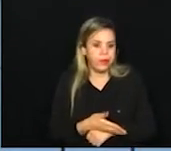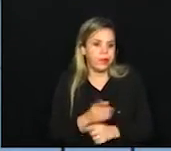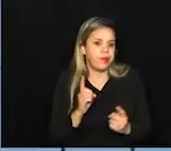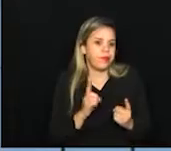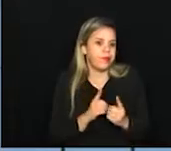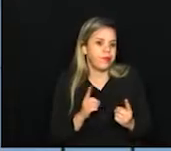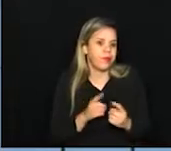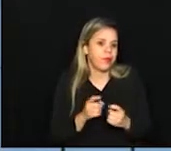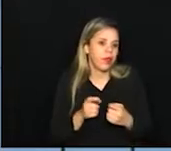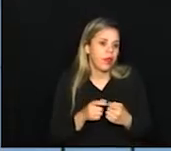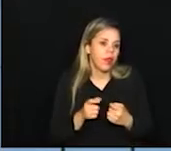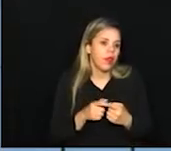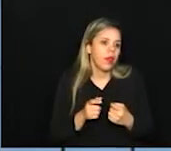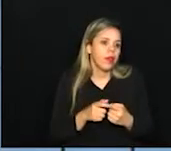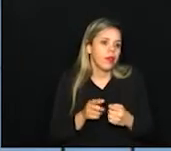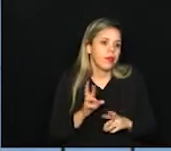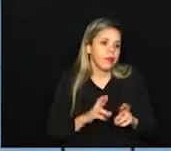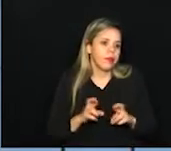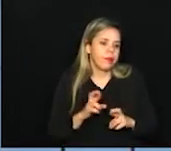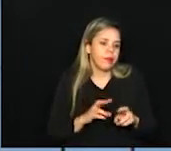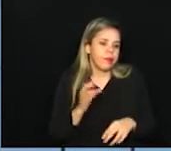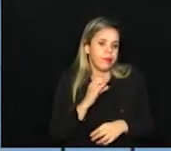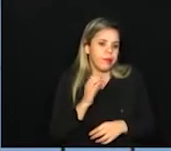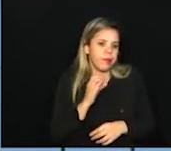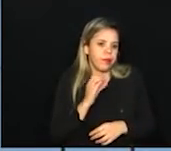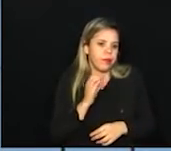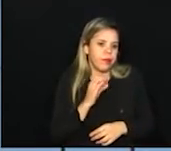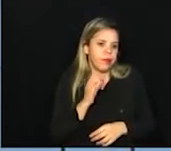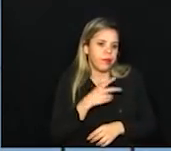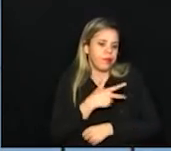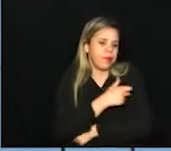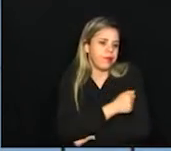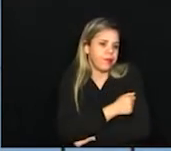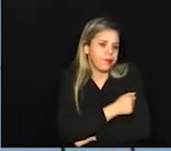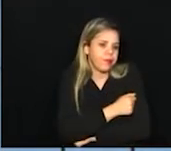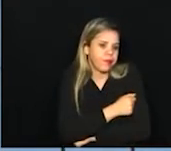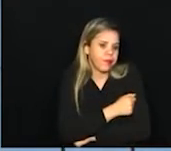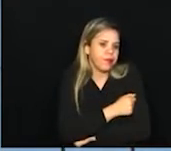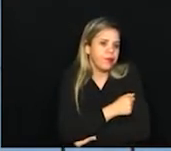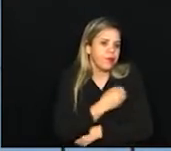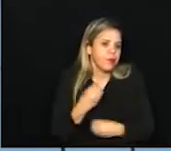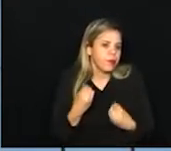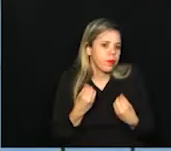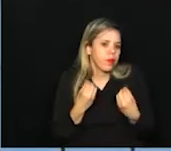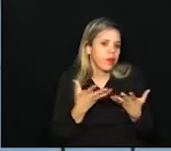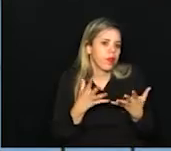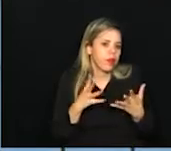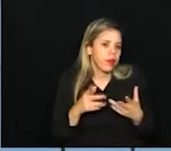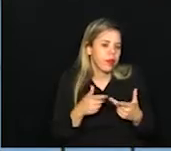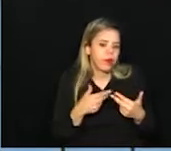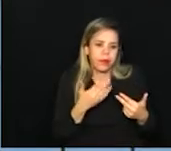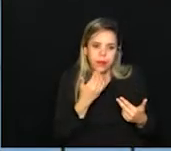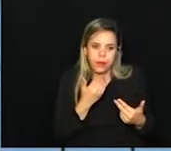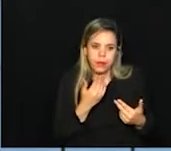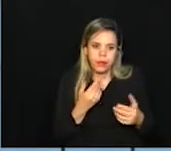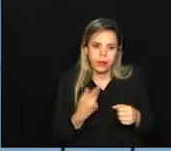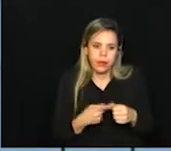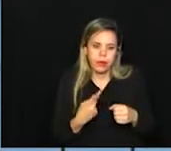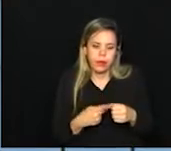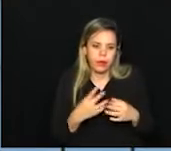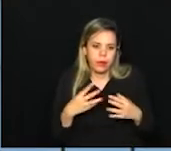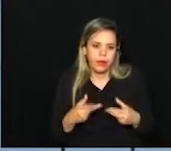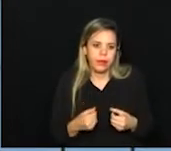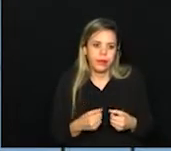atendimento médico, realização de exames de urgência, vacinação e fornecimento de gêneros alimentícios, produtos de